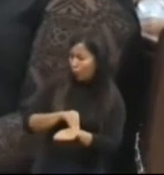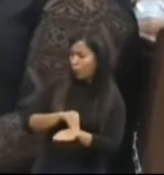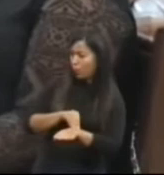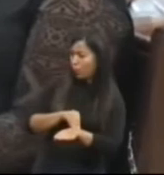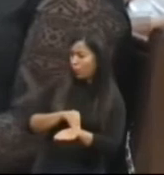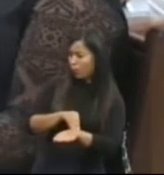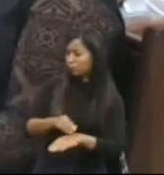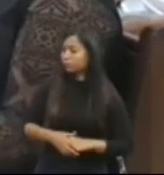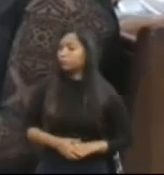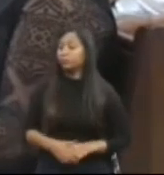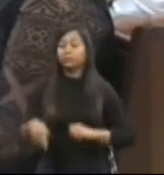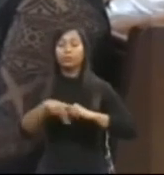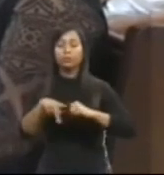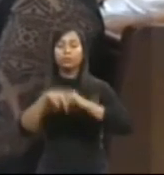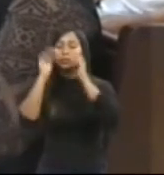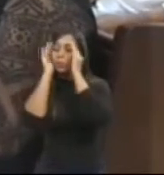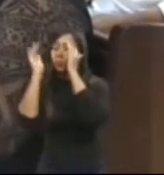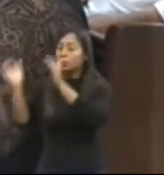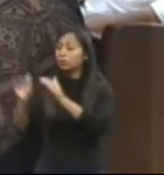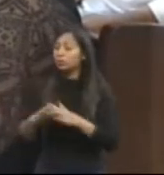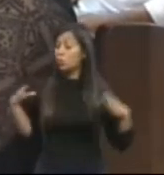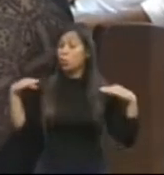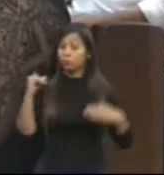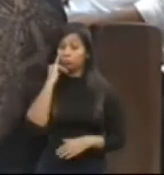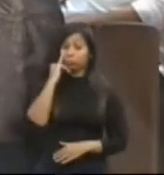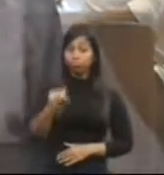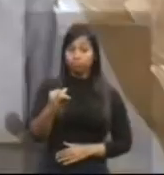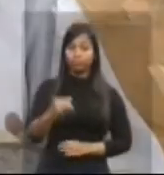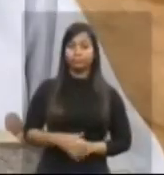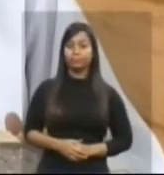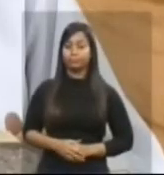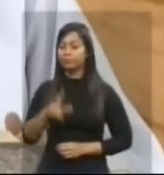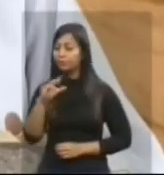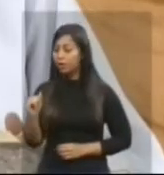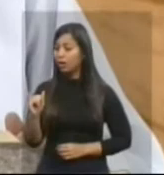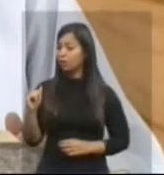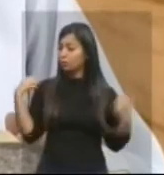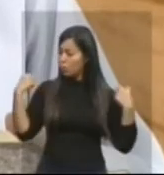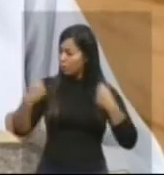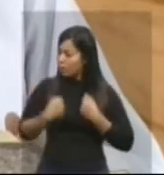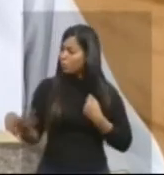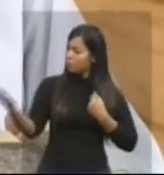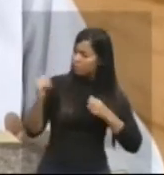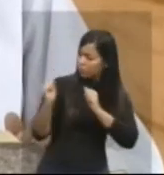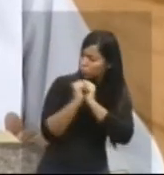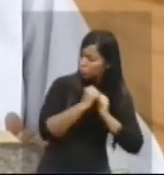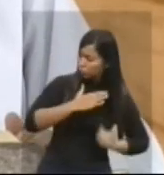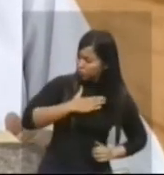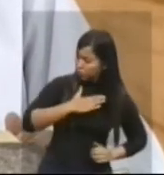sandálias." Pedro obedeceu e o anjo lhe disse: "Põe tua capa e vem